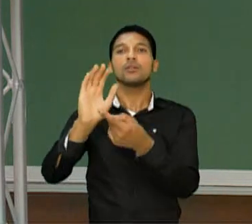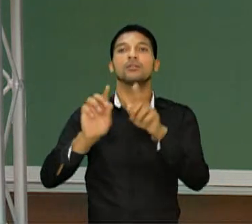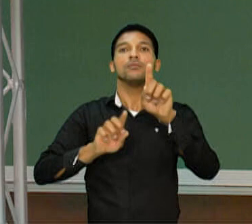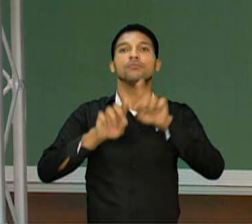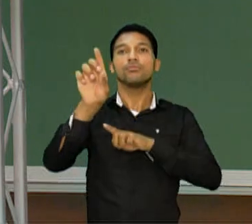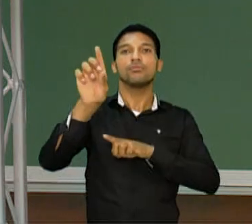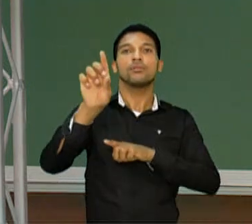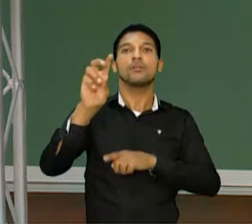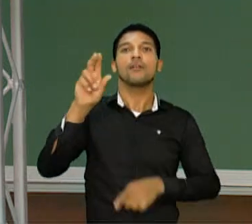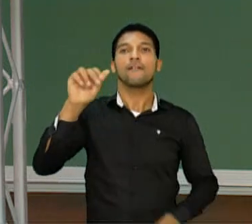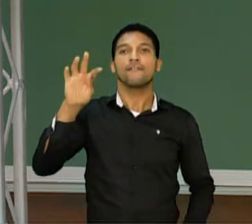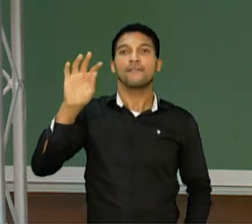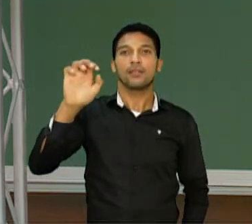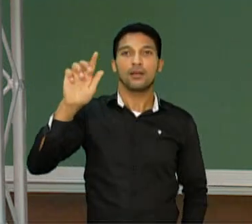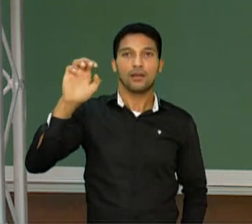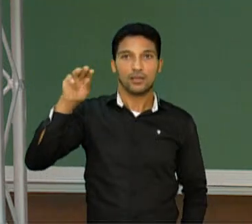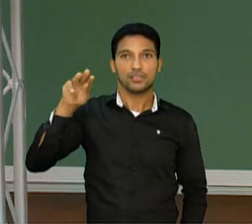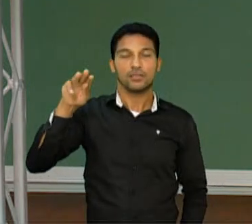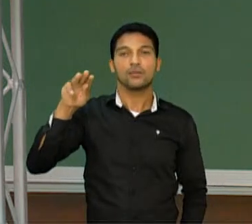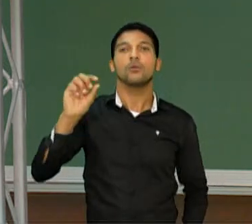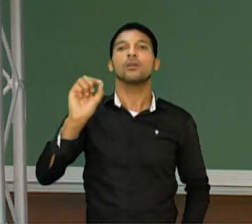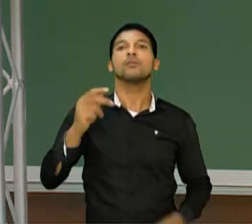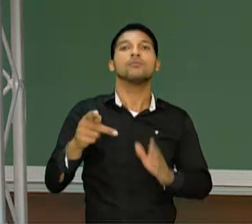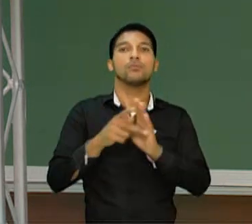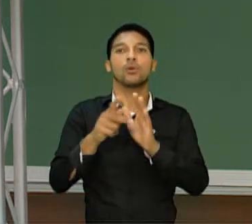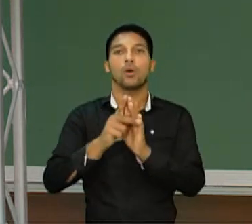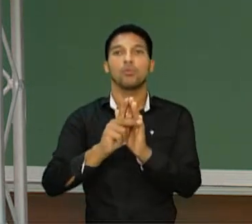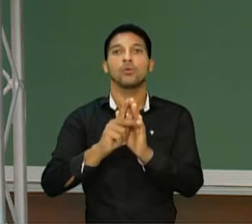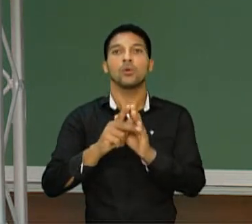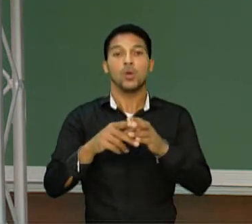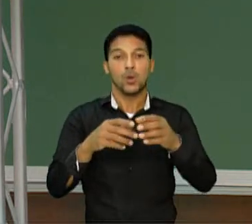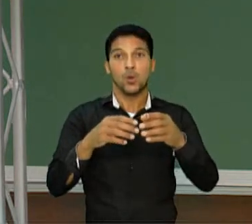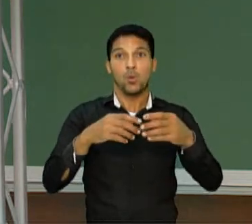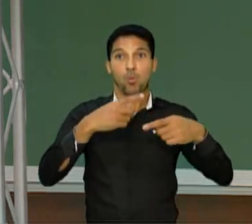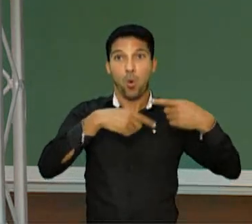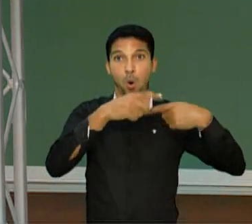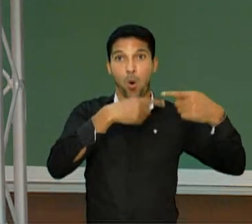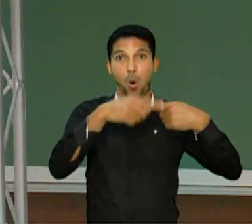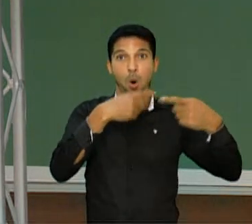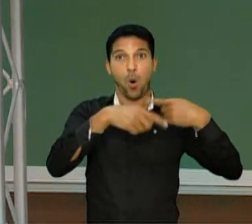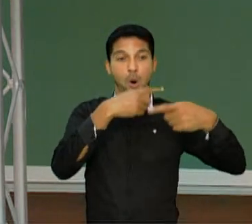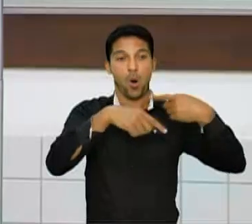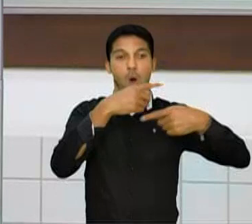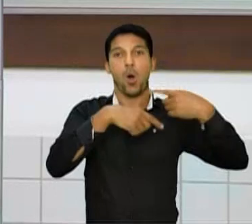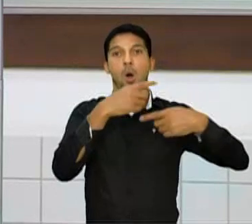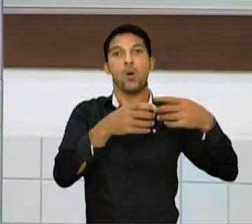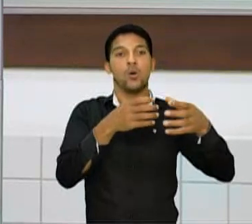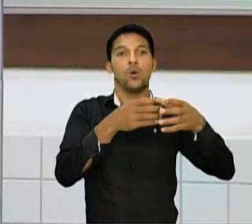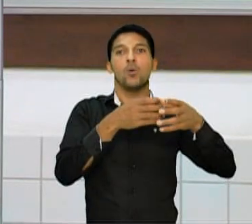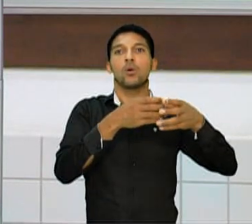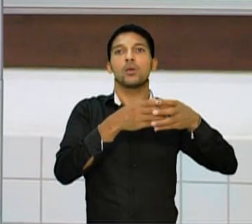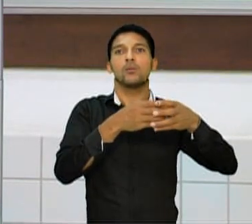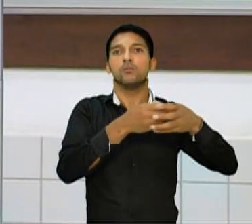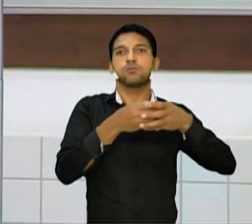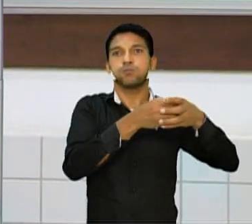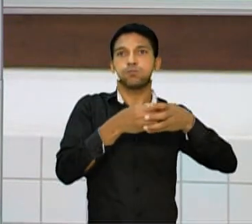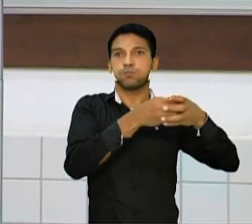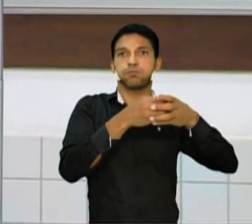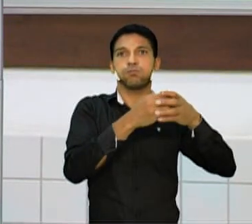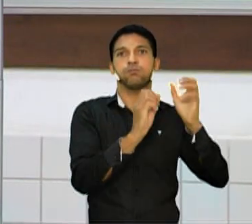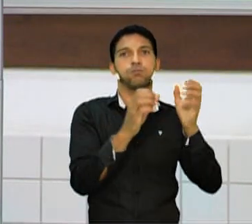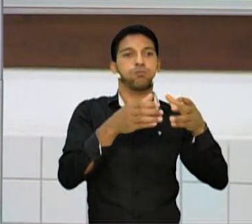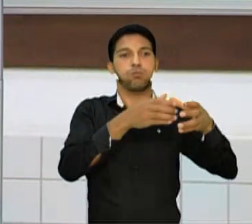tamanho principalmente, e rapidez com que uma usina nuclear é construída e, logicamente, fecha com a situação de